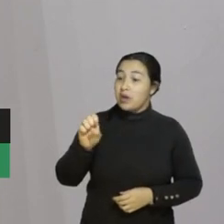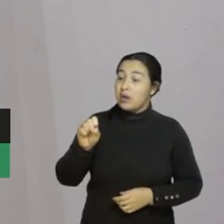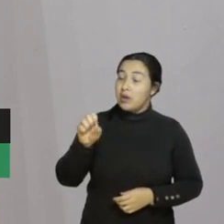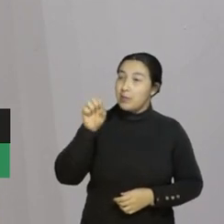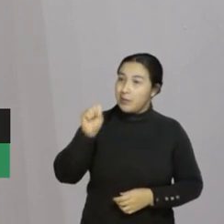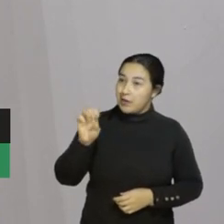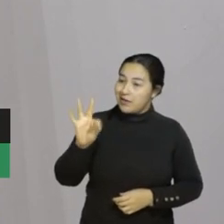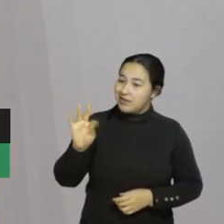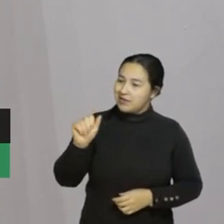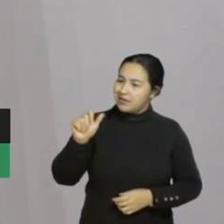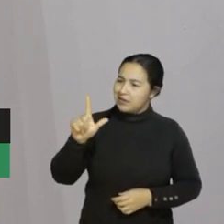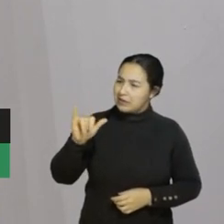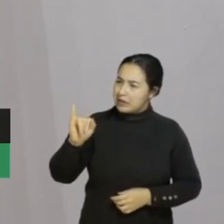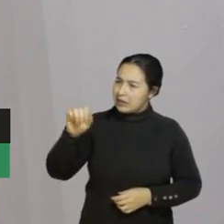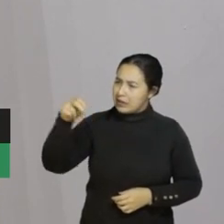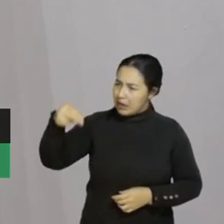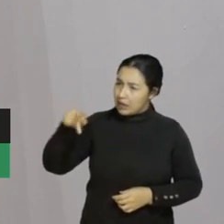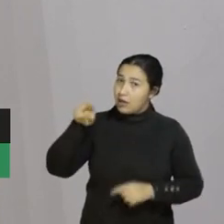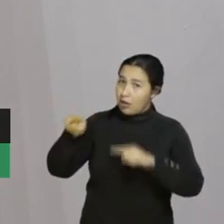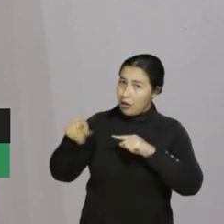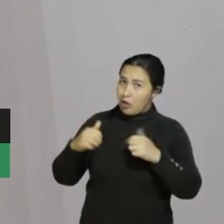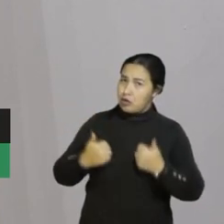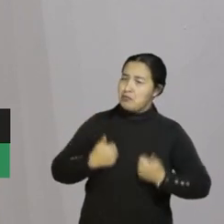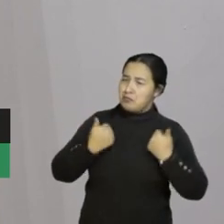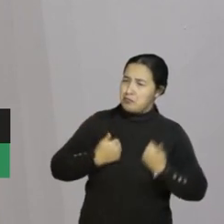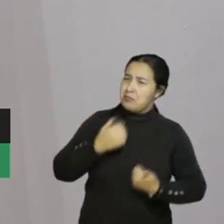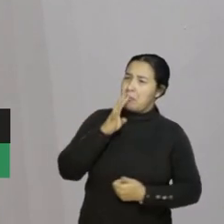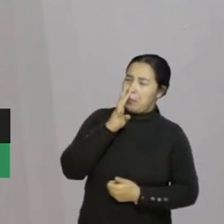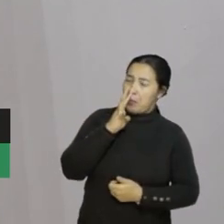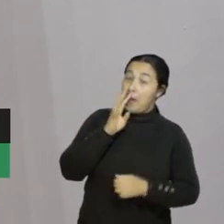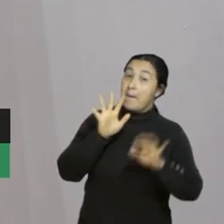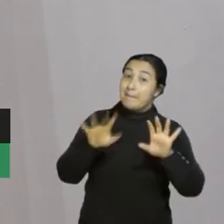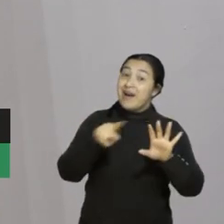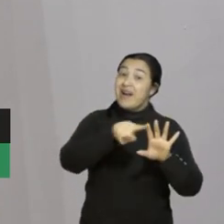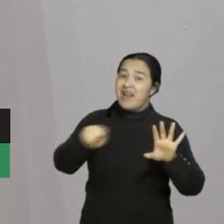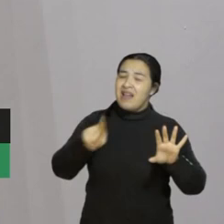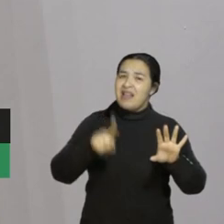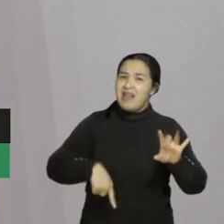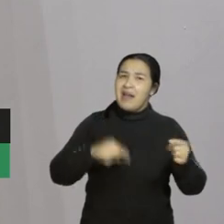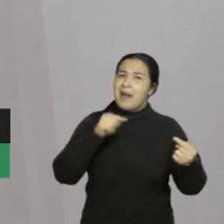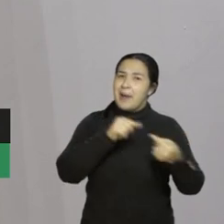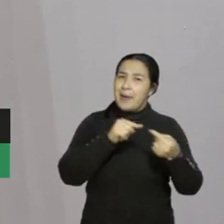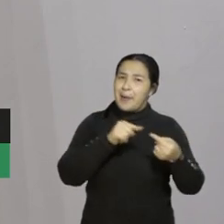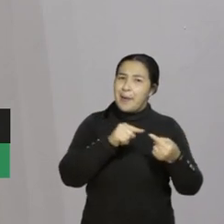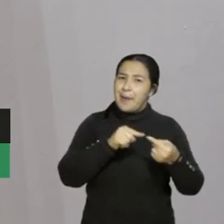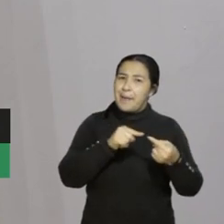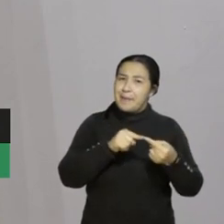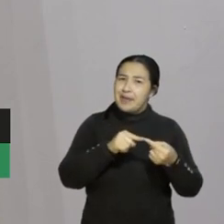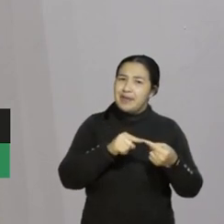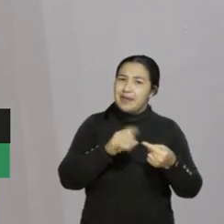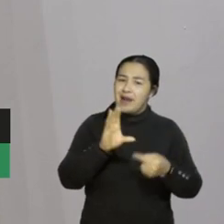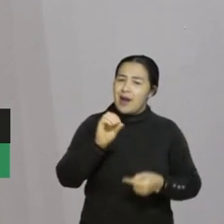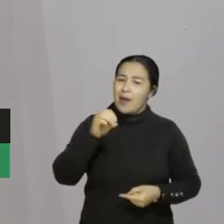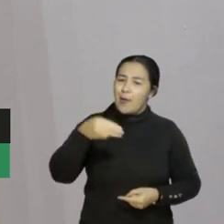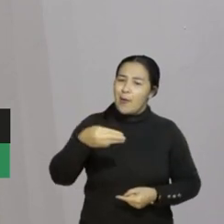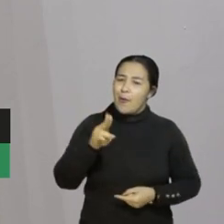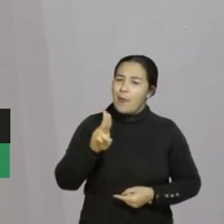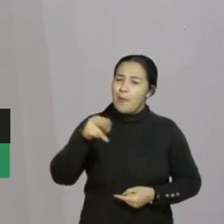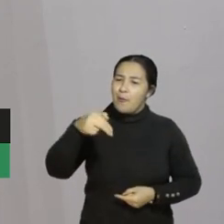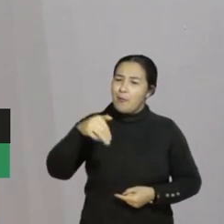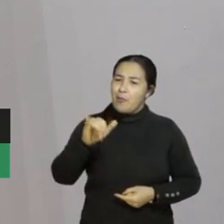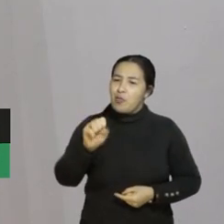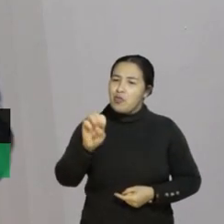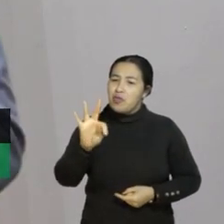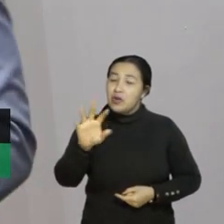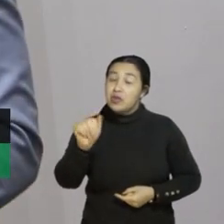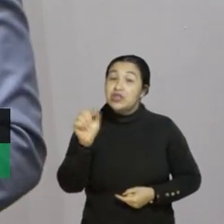todo bom comunista, né, eles adoram privilégio. Oh, mas gostam de privilégio. Eles mandaram para essa casa